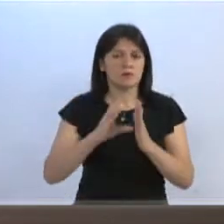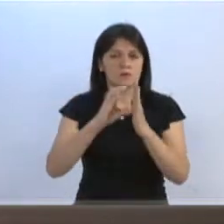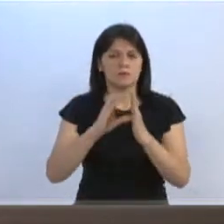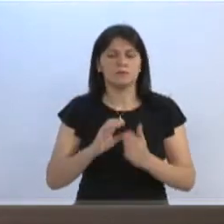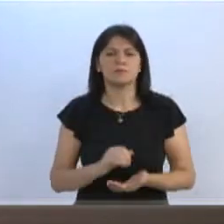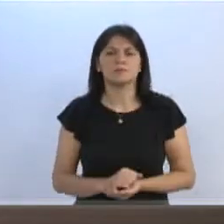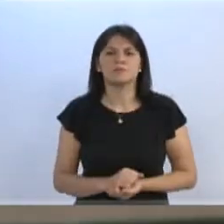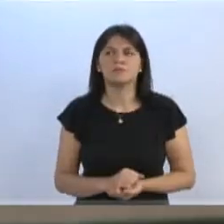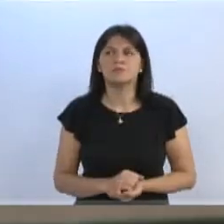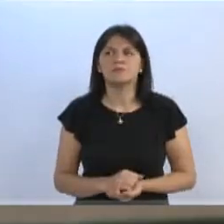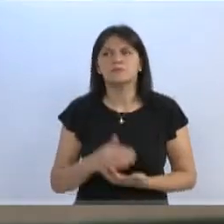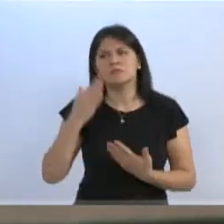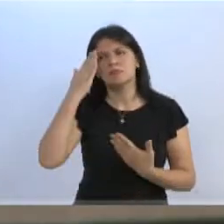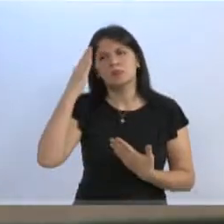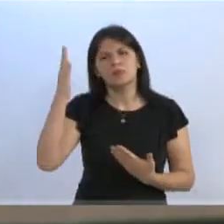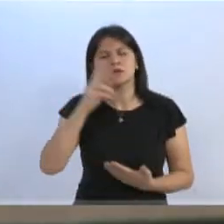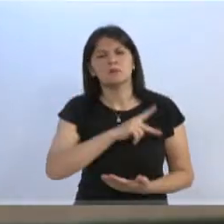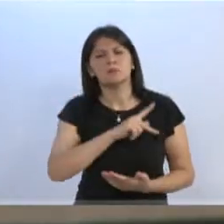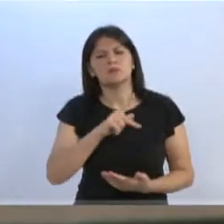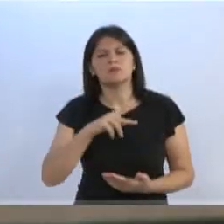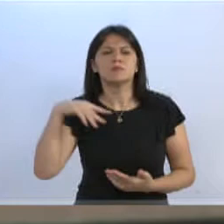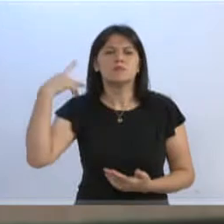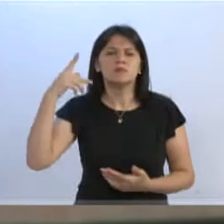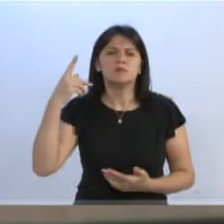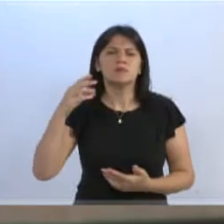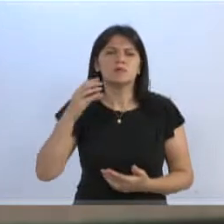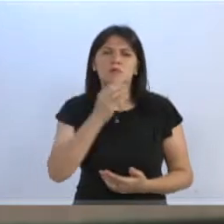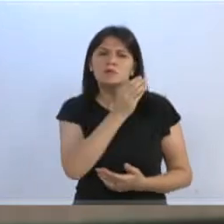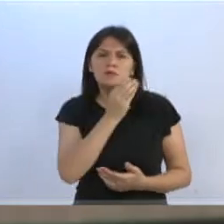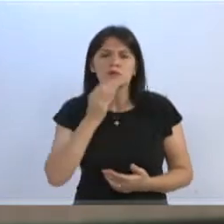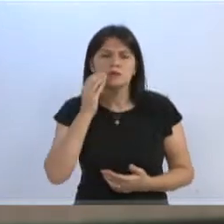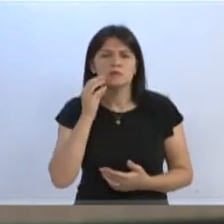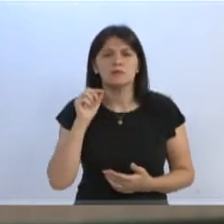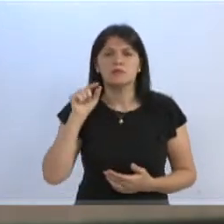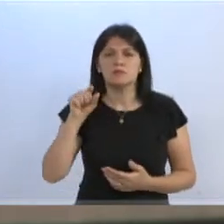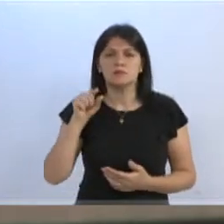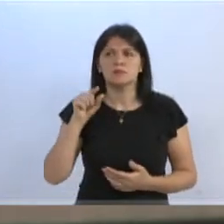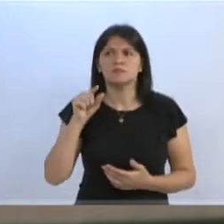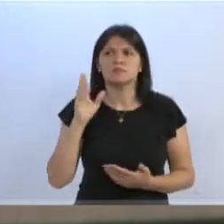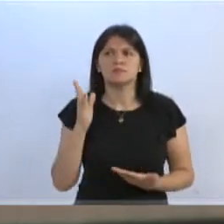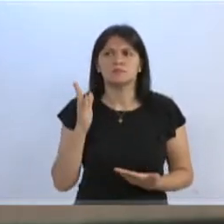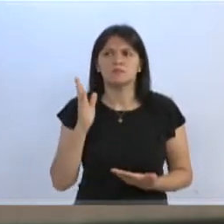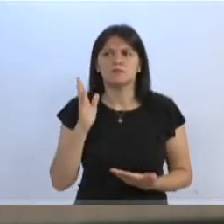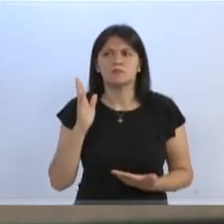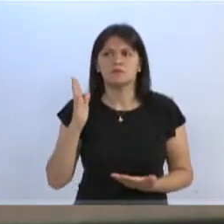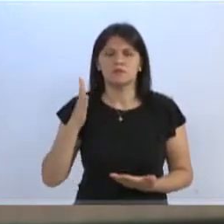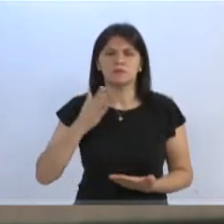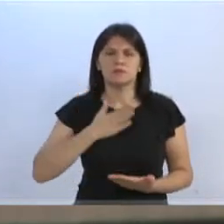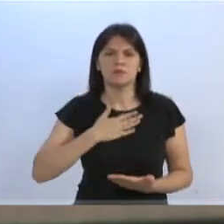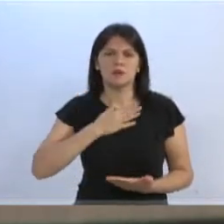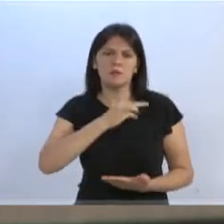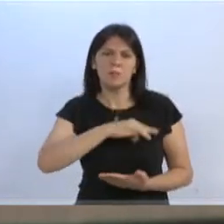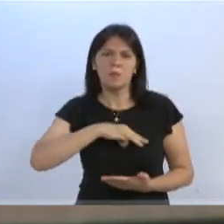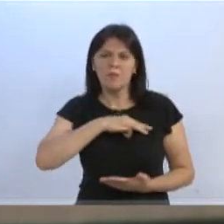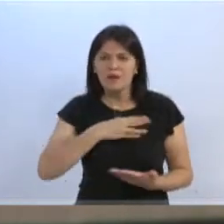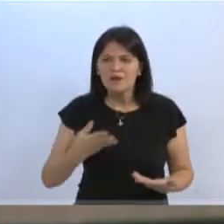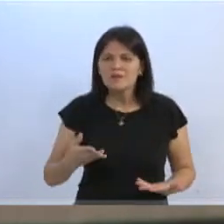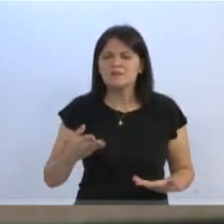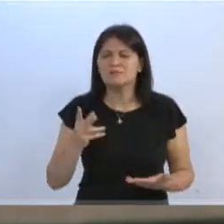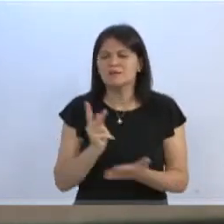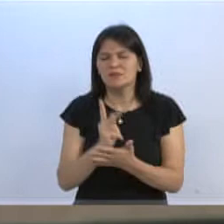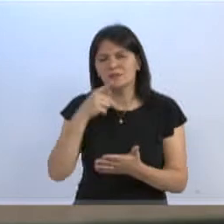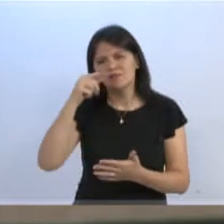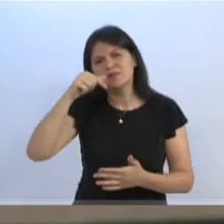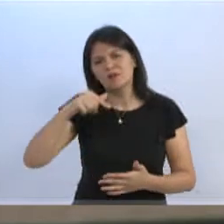Alexandre Caminha. Obrigado, presidente. Vereador Serafim, Vossa Excelência, como meu mestre, como sempre falo aqui,